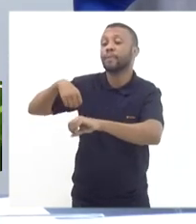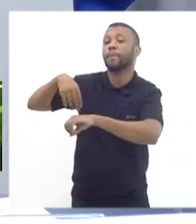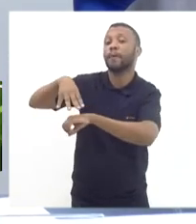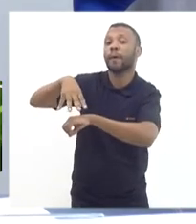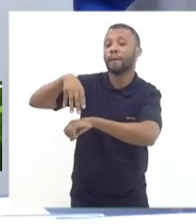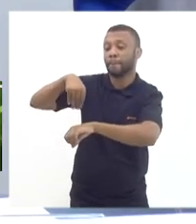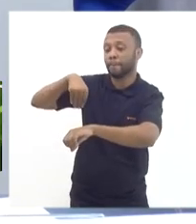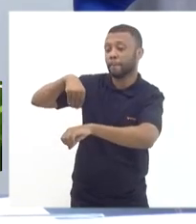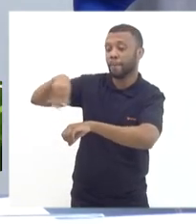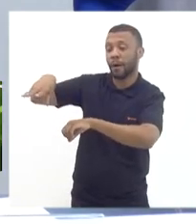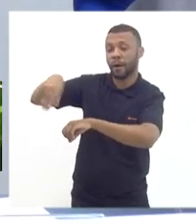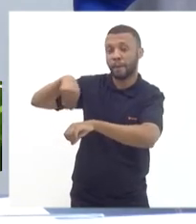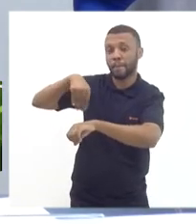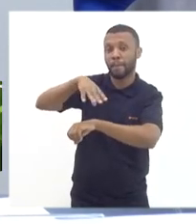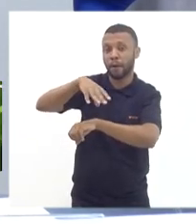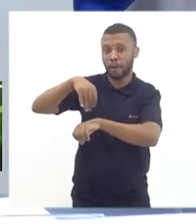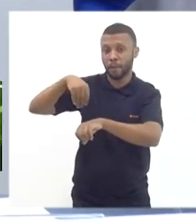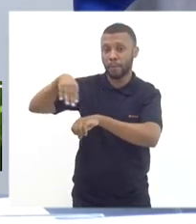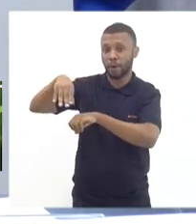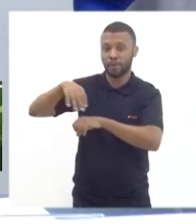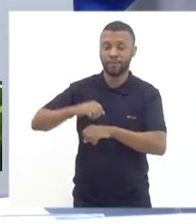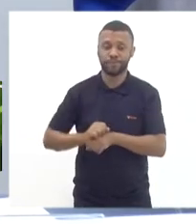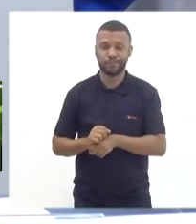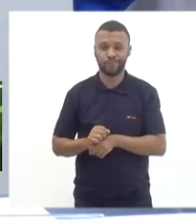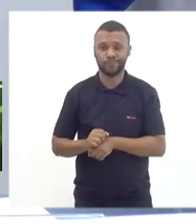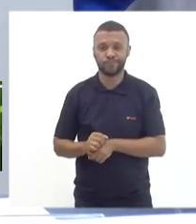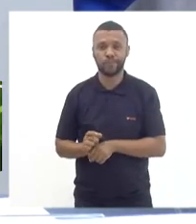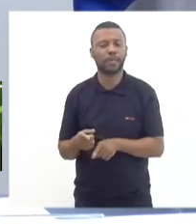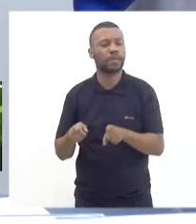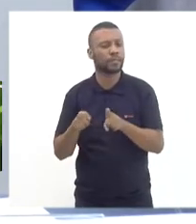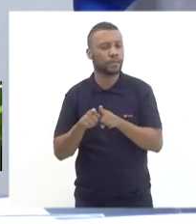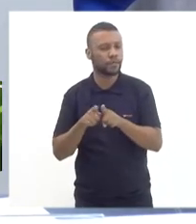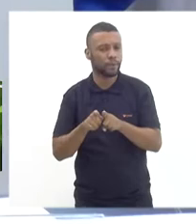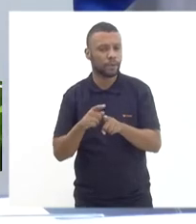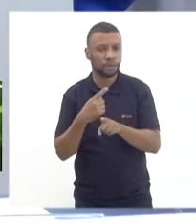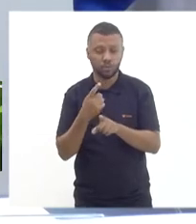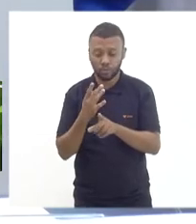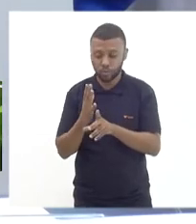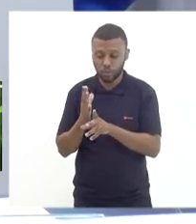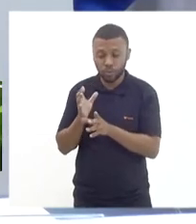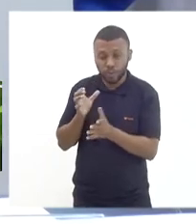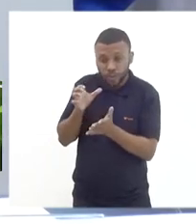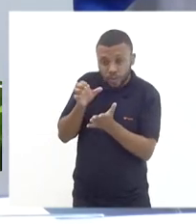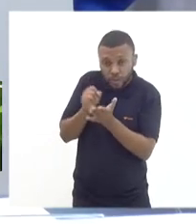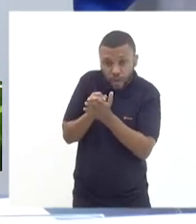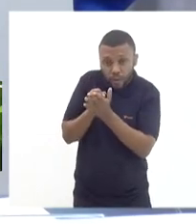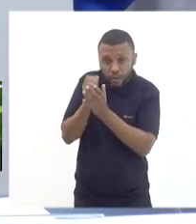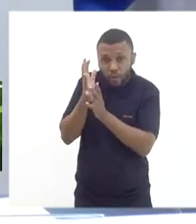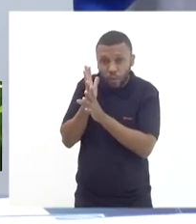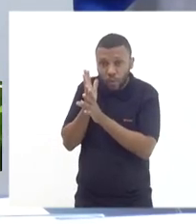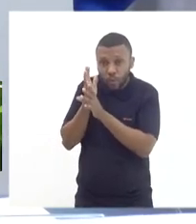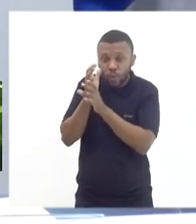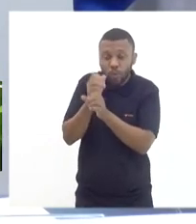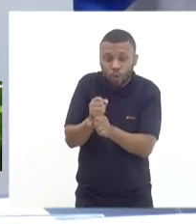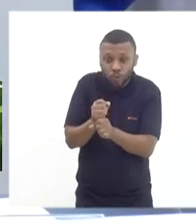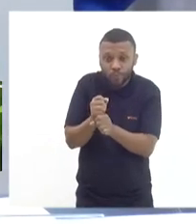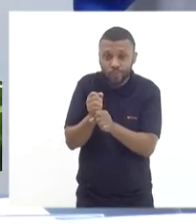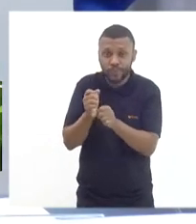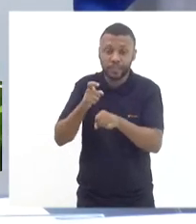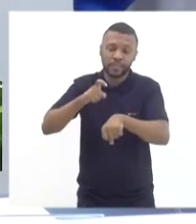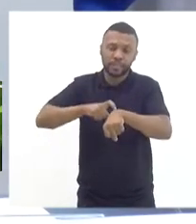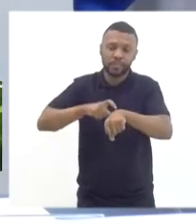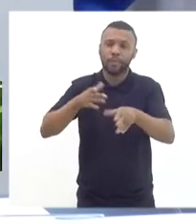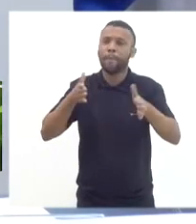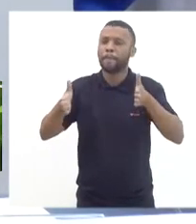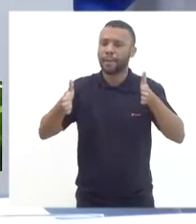nosso histórico, a gente trabalhou até um determinado tempo sem controladoria.